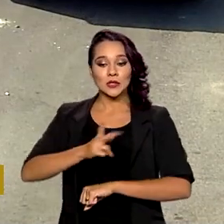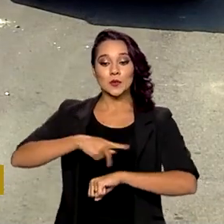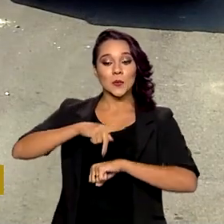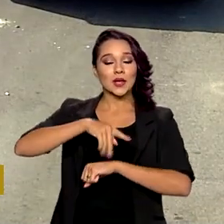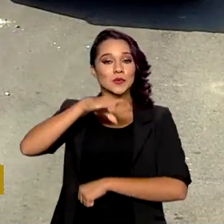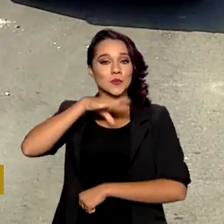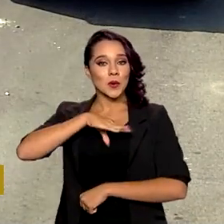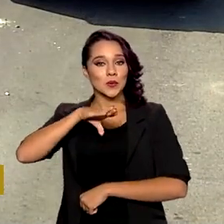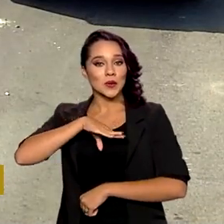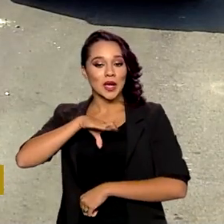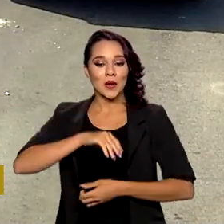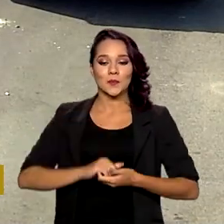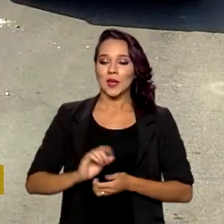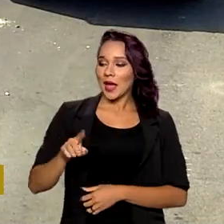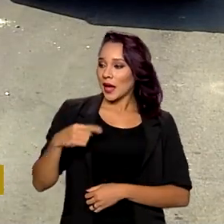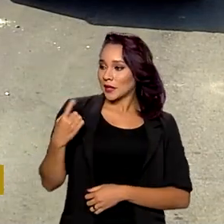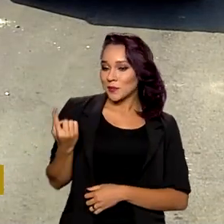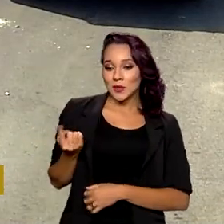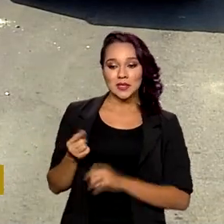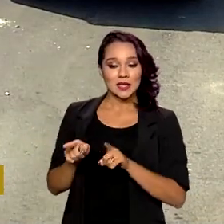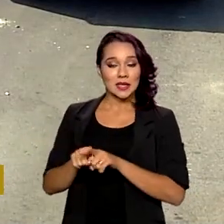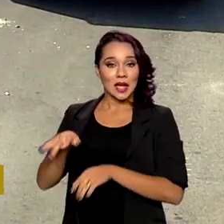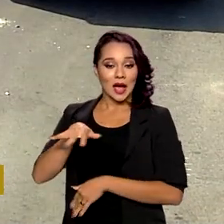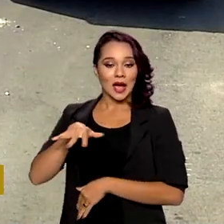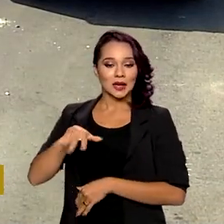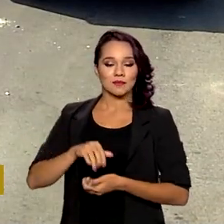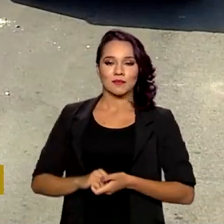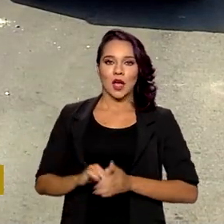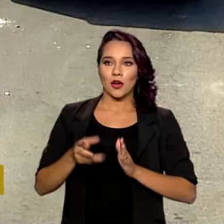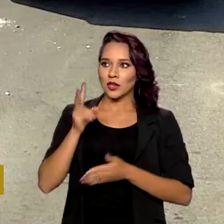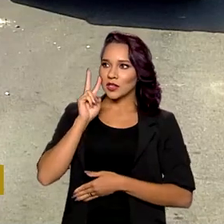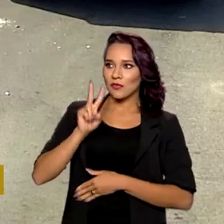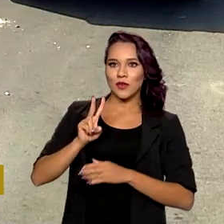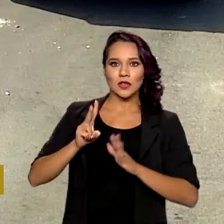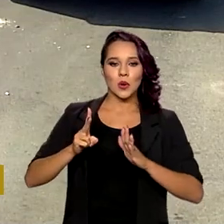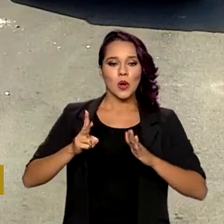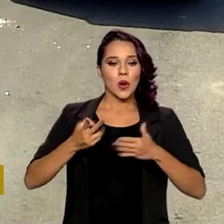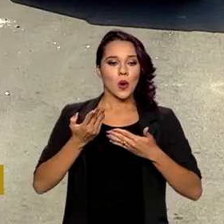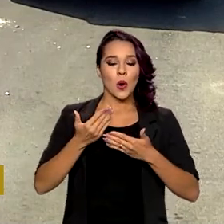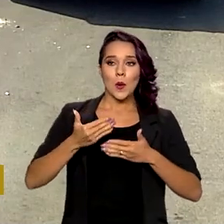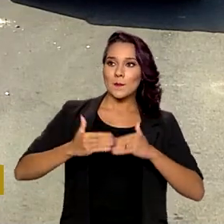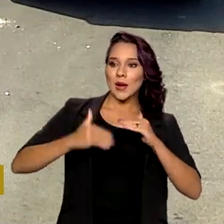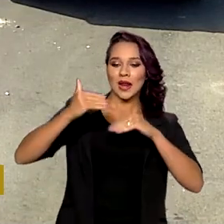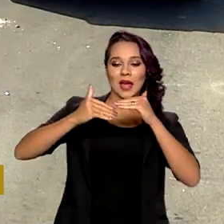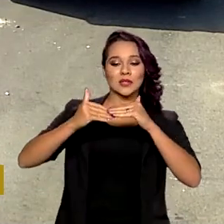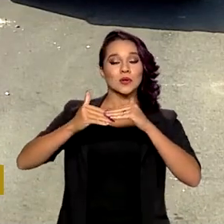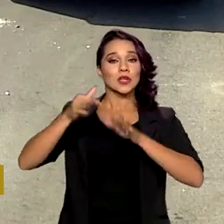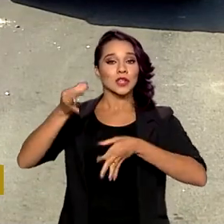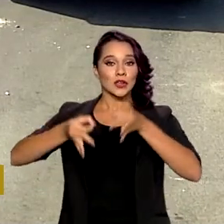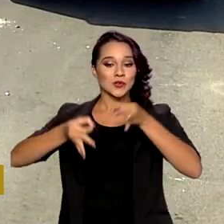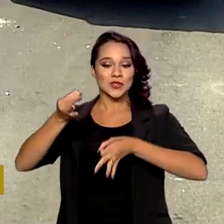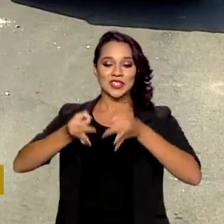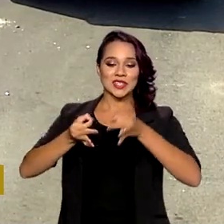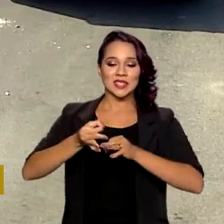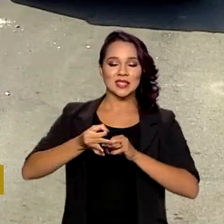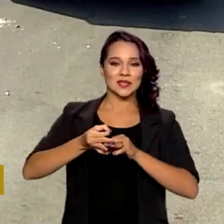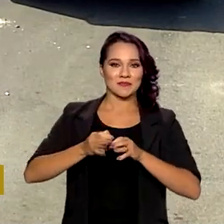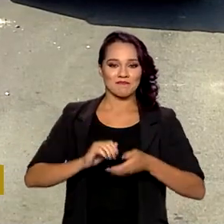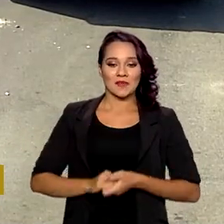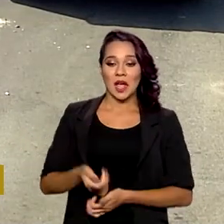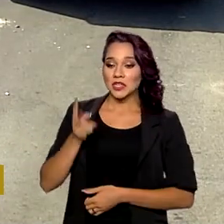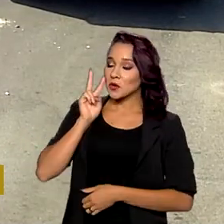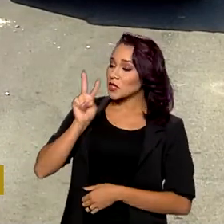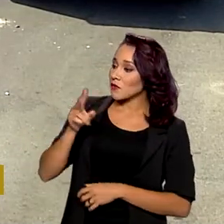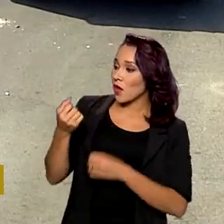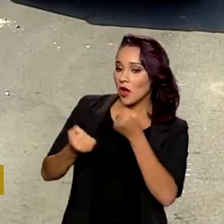outro lado. Voltamos ali para a parte... A gente está bem em frente ao Palácio da Justiça, comandante. E aí já podemos ver aqui no canto da tela